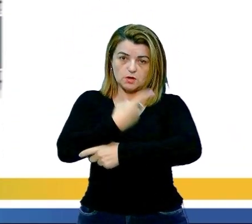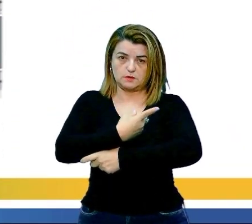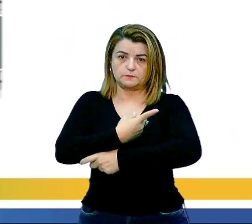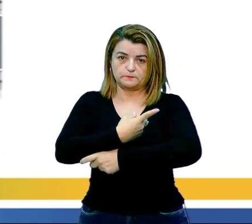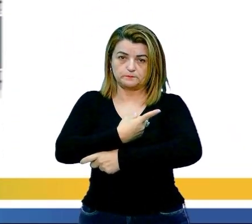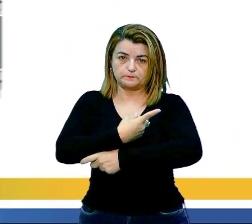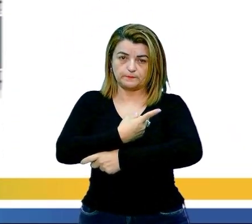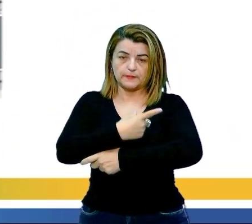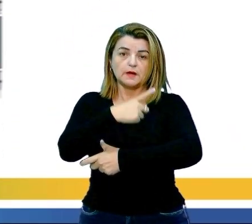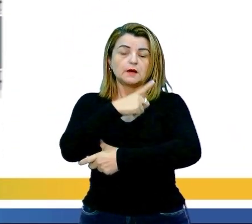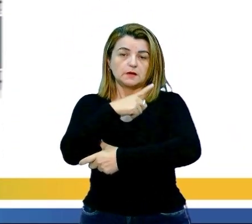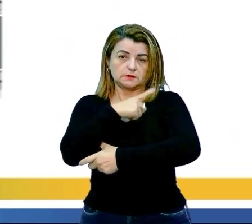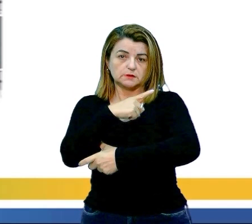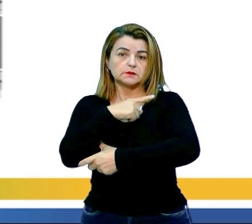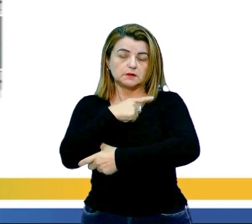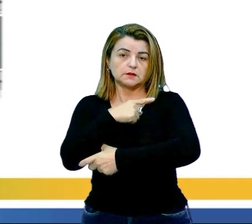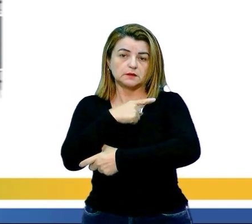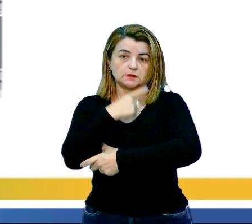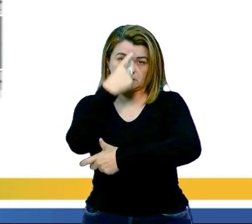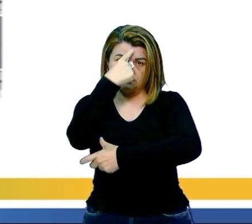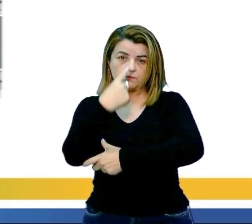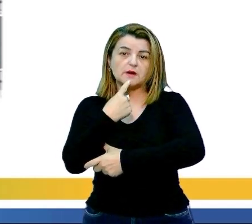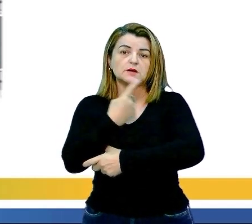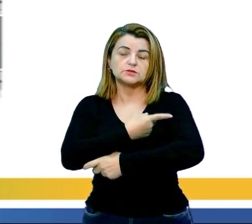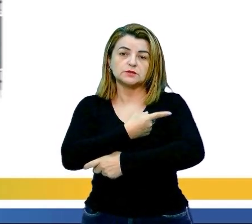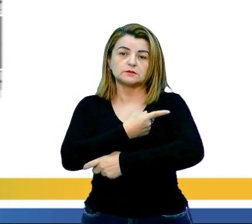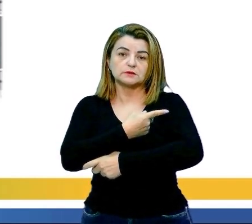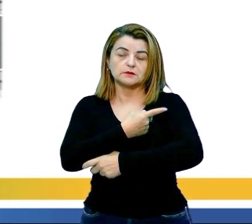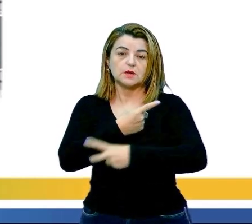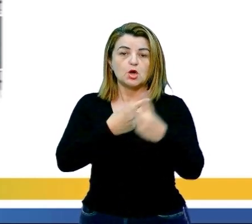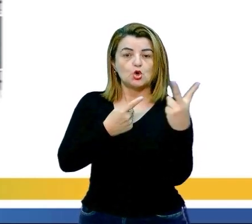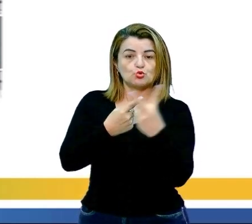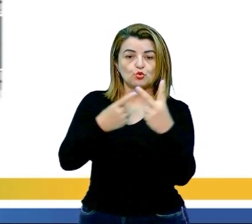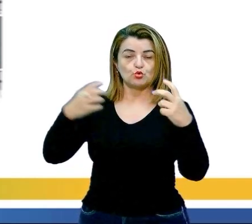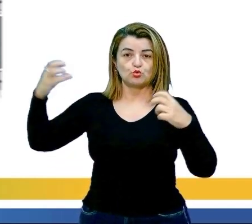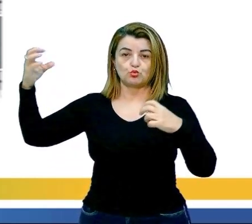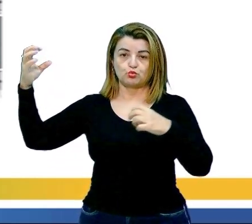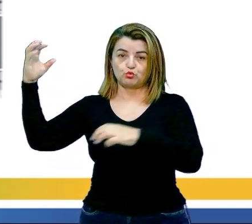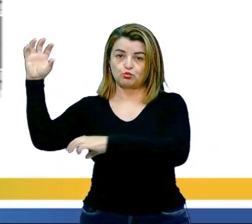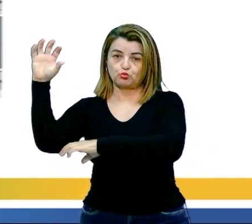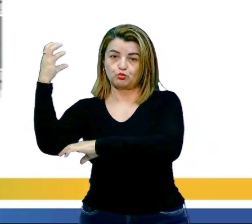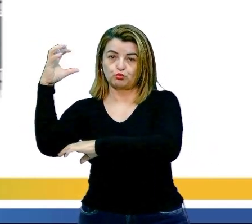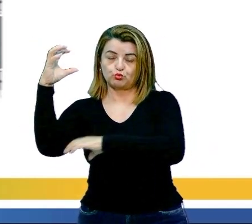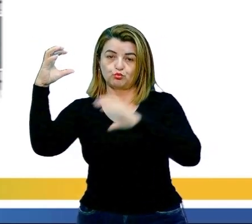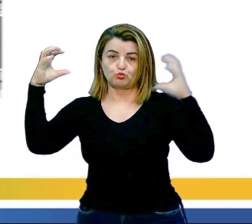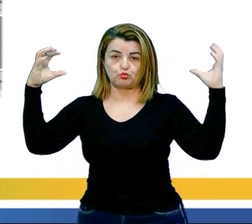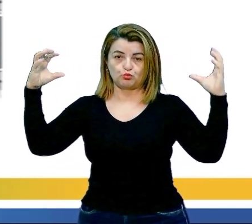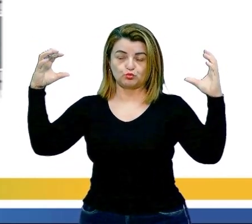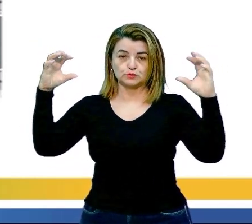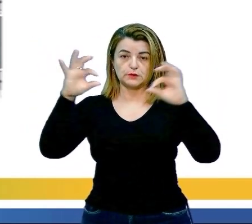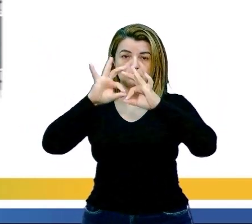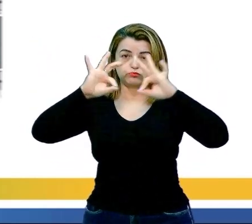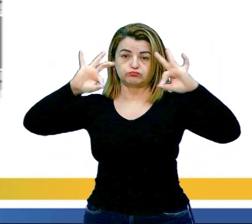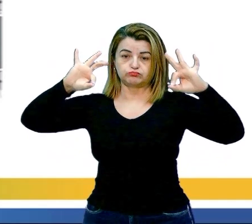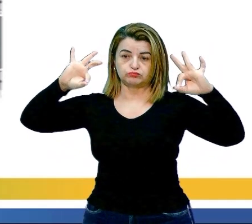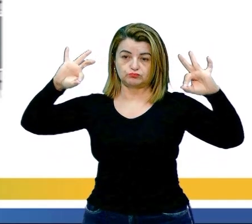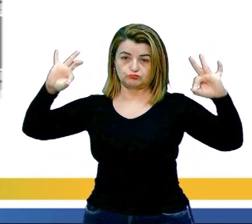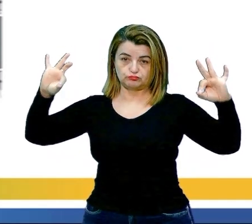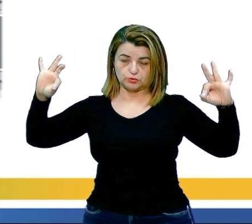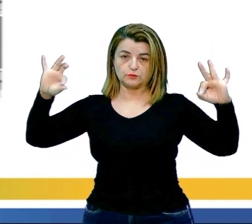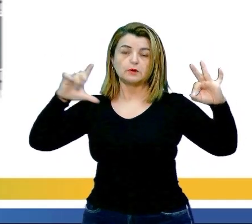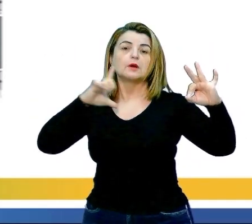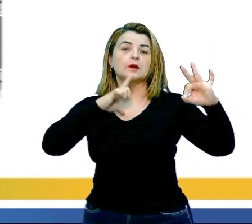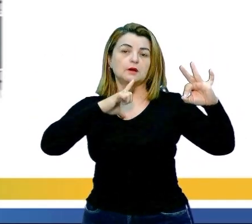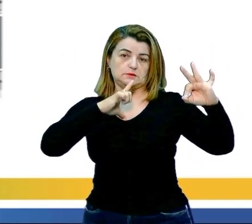Olha aí, nós temos aí o desenho representando 2 radares, porém a distância entre